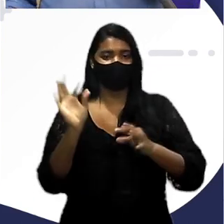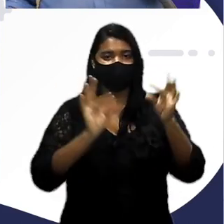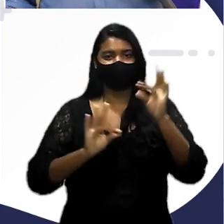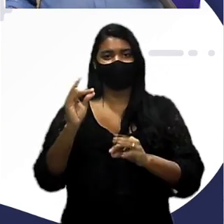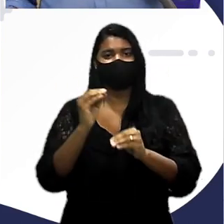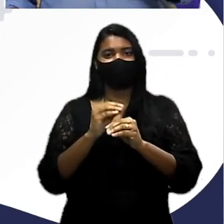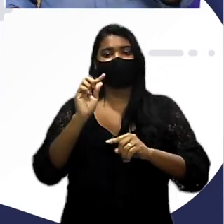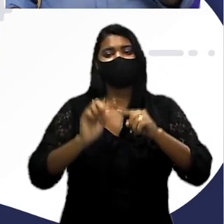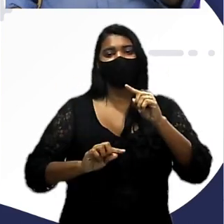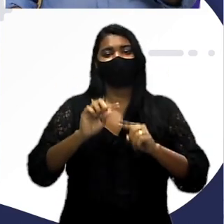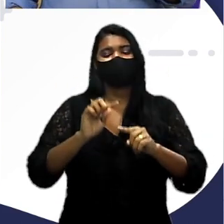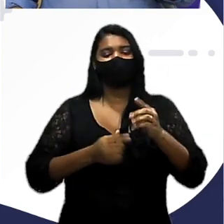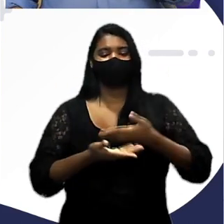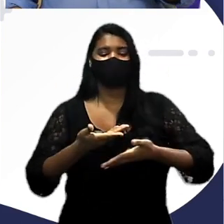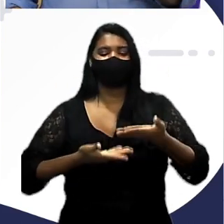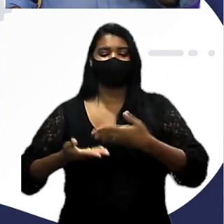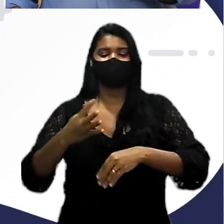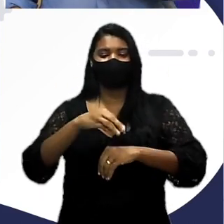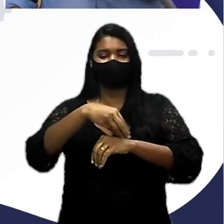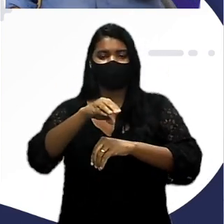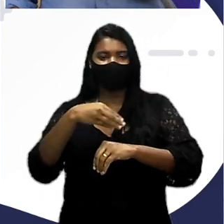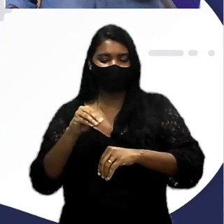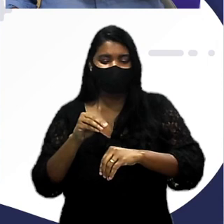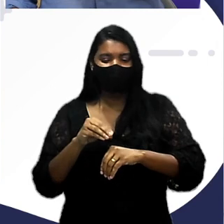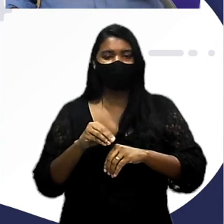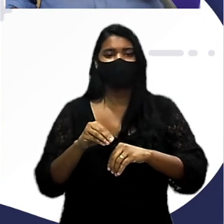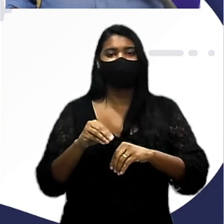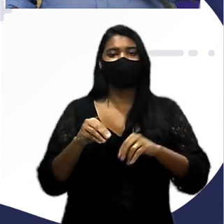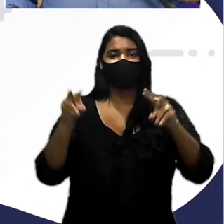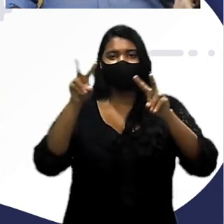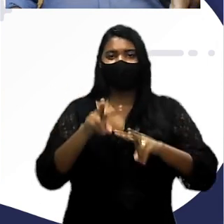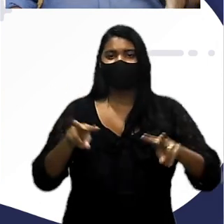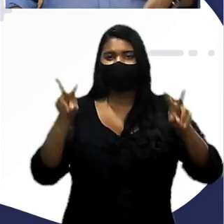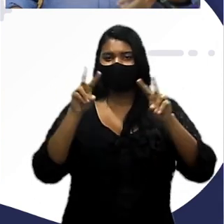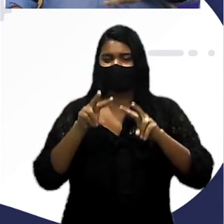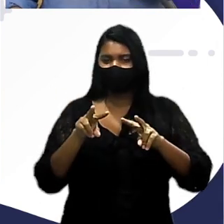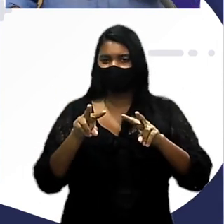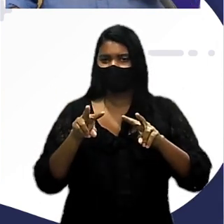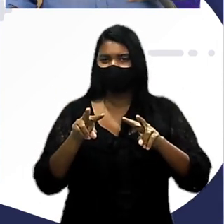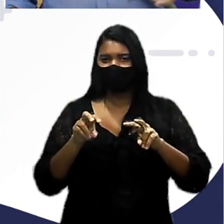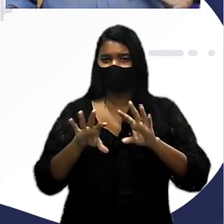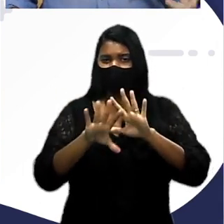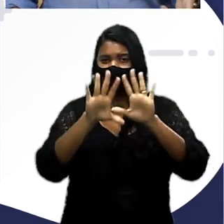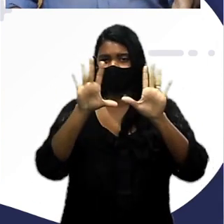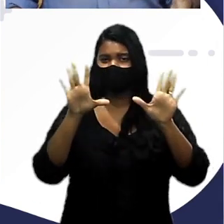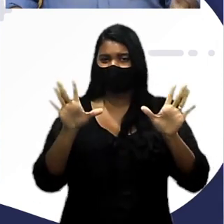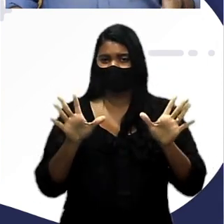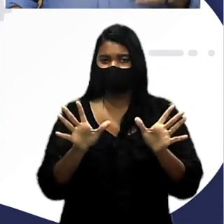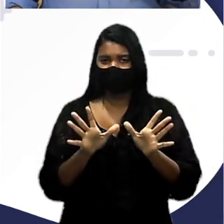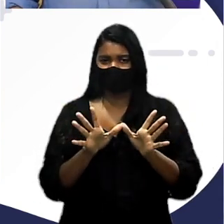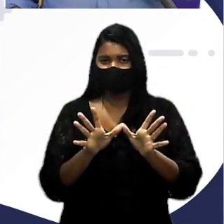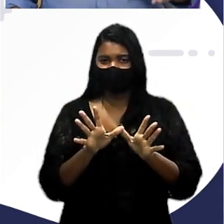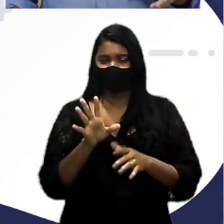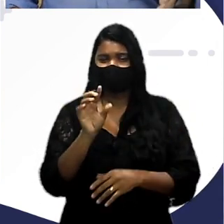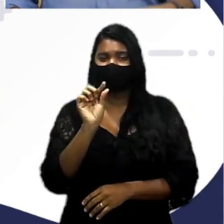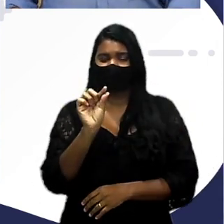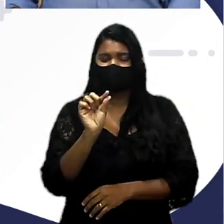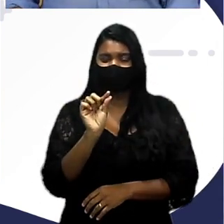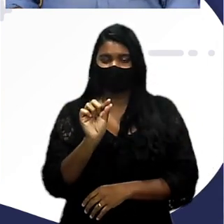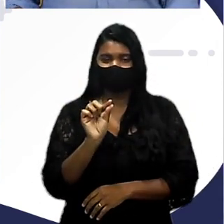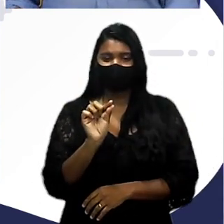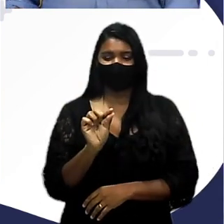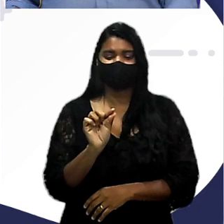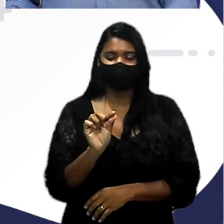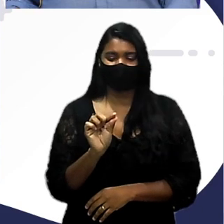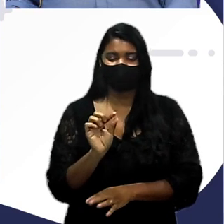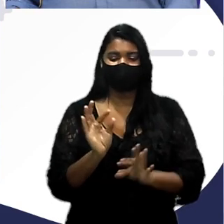um produto ou serviço que tenha uma visão mais plural, tenha uma visão mais ampliada do que aquela que